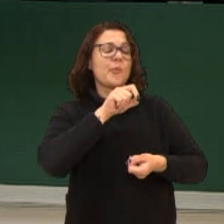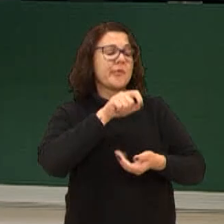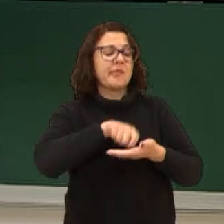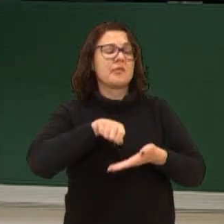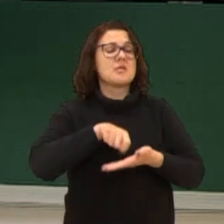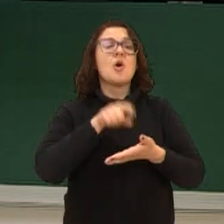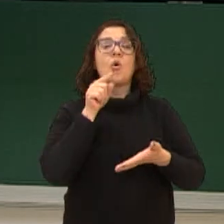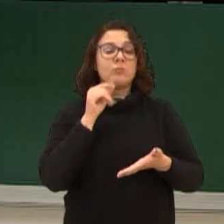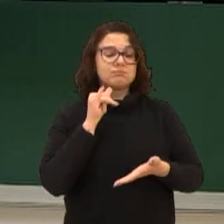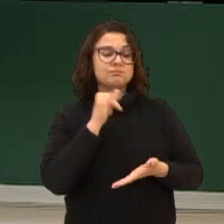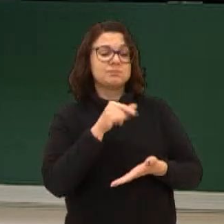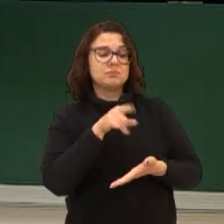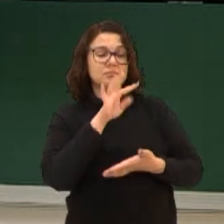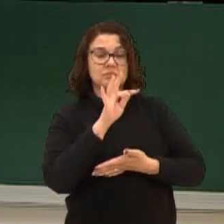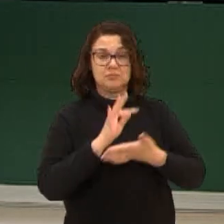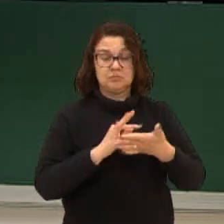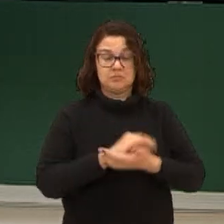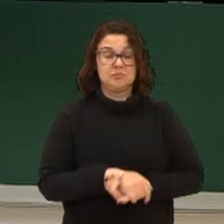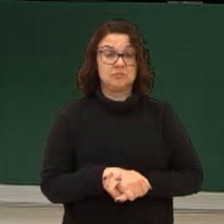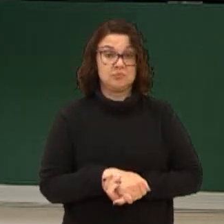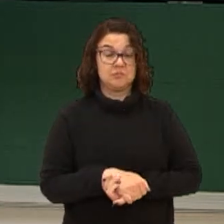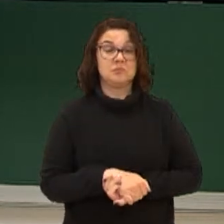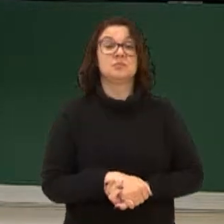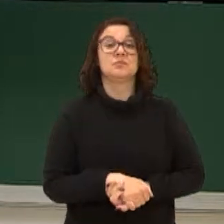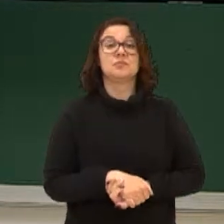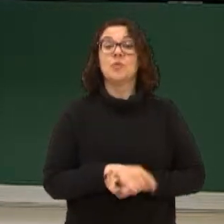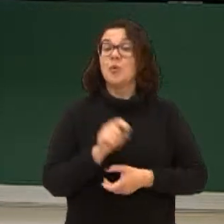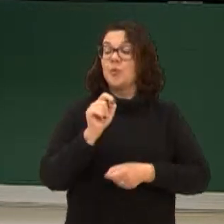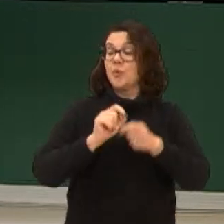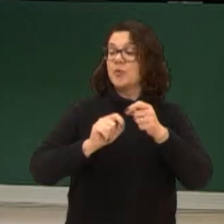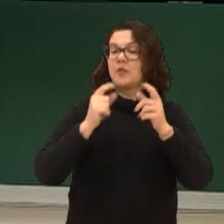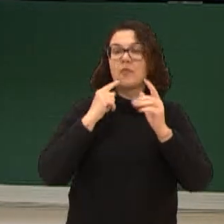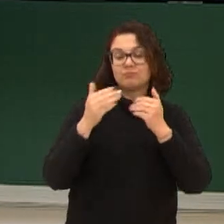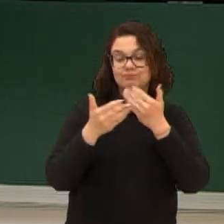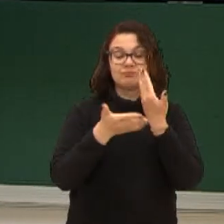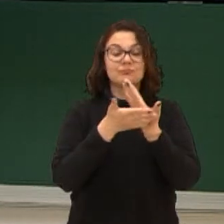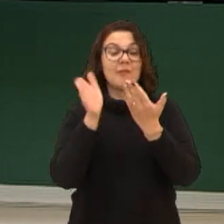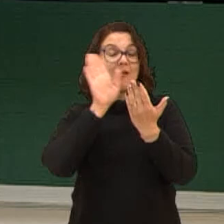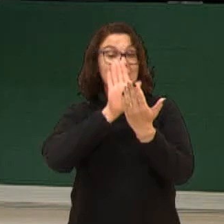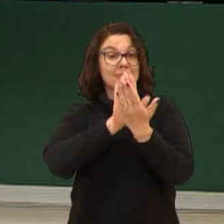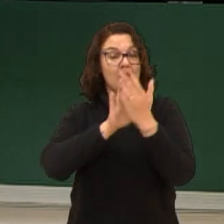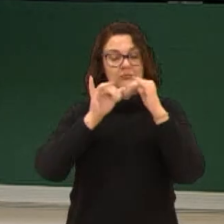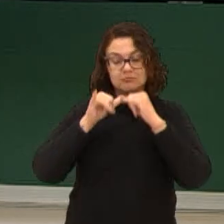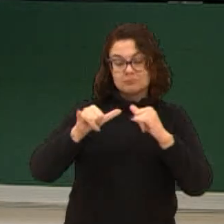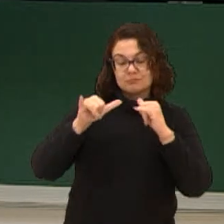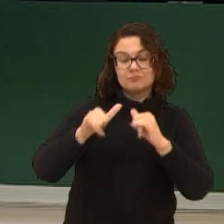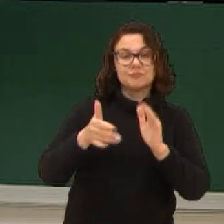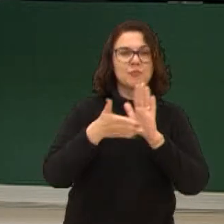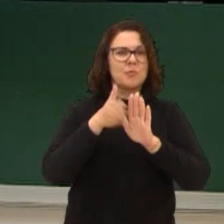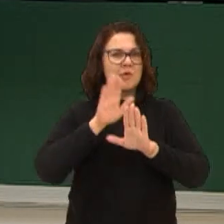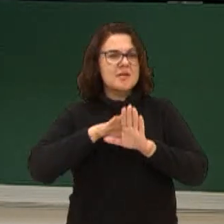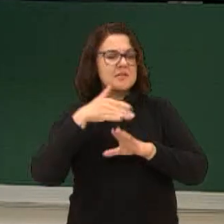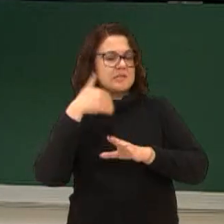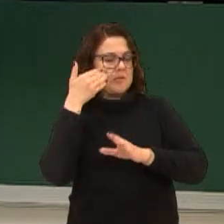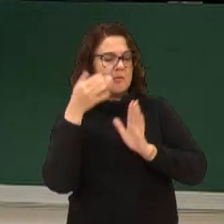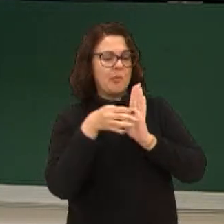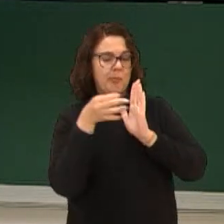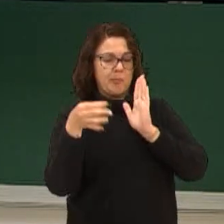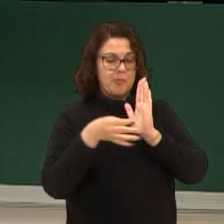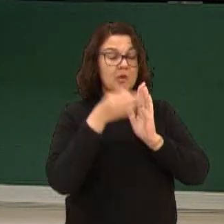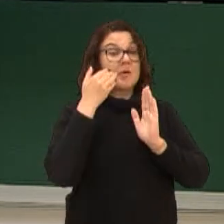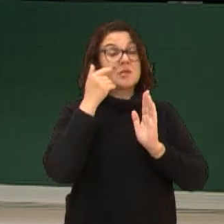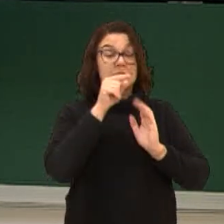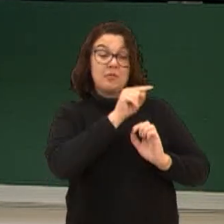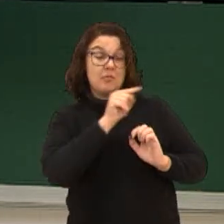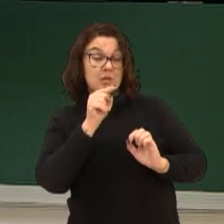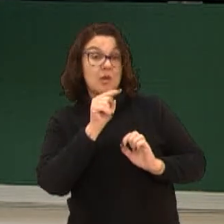Que mensagem o texto traz, que mensagem realmente está por trás do enunciado, saber criticar, saber que aquela